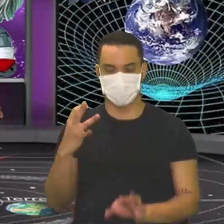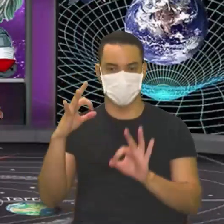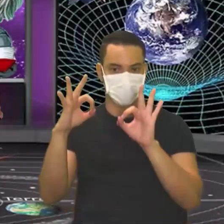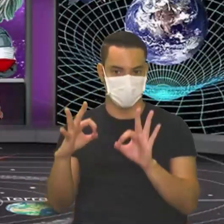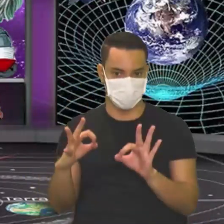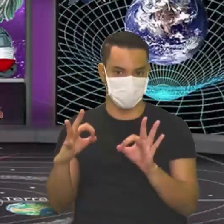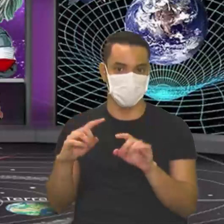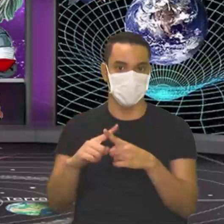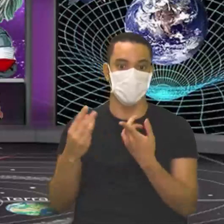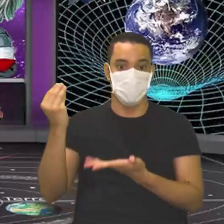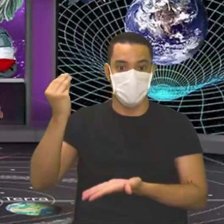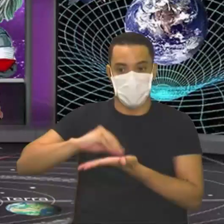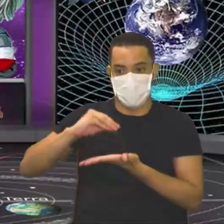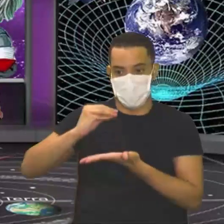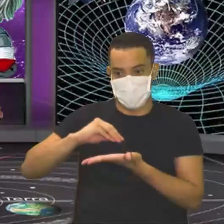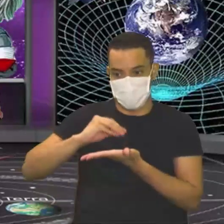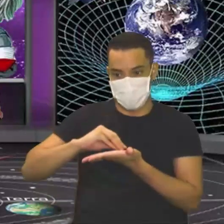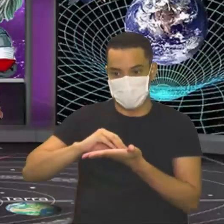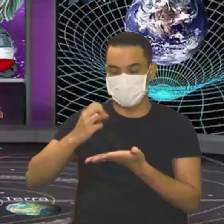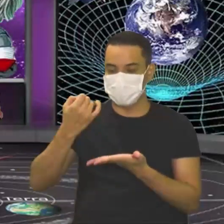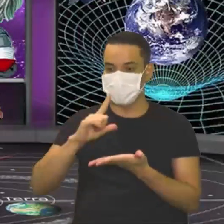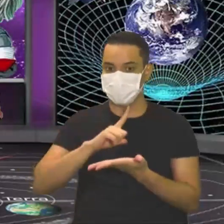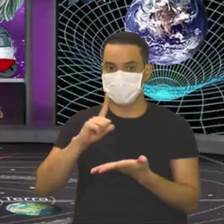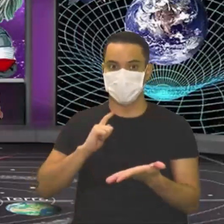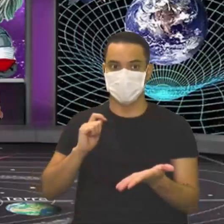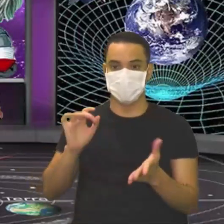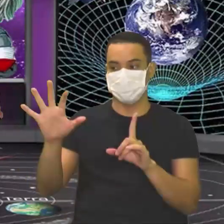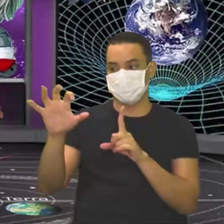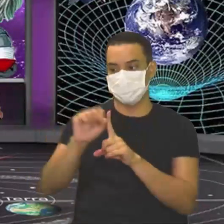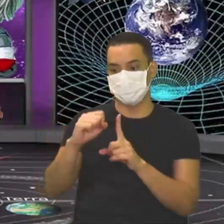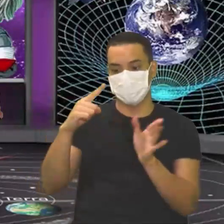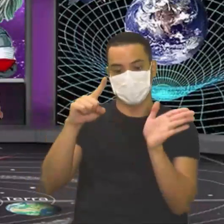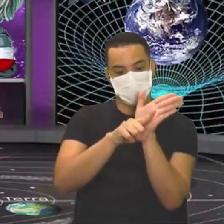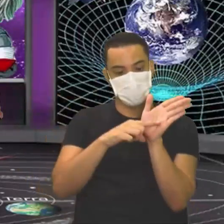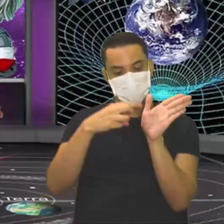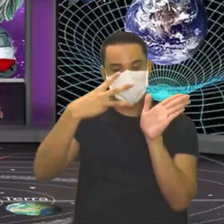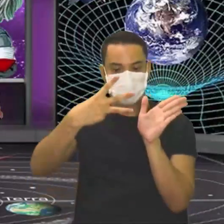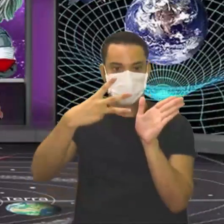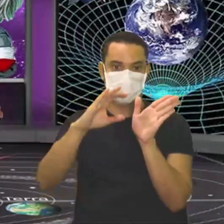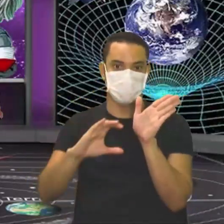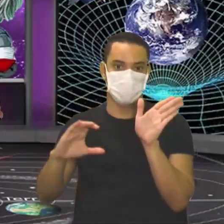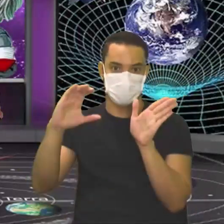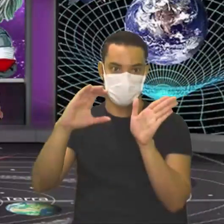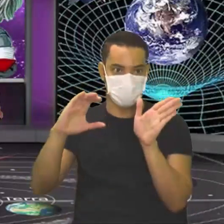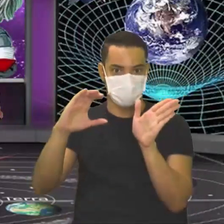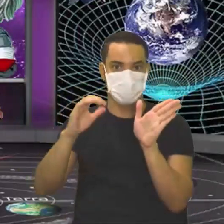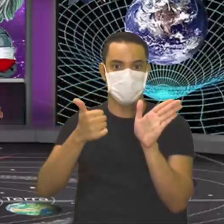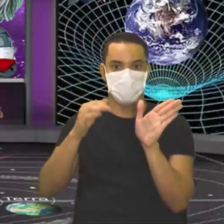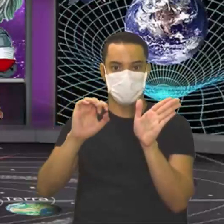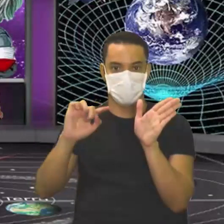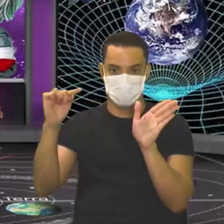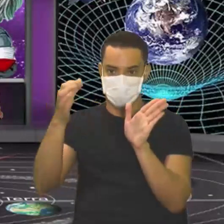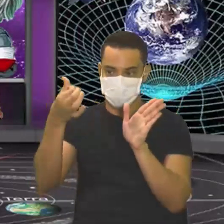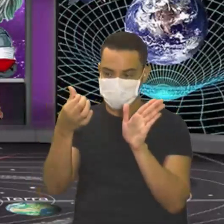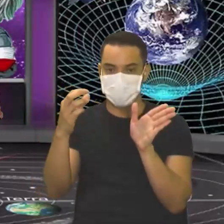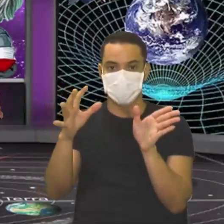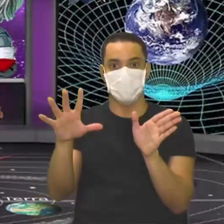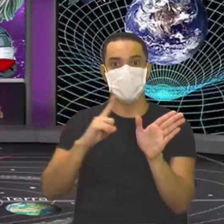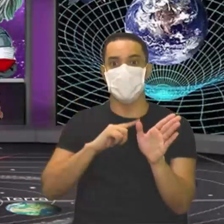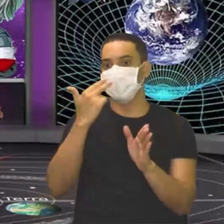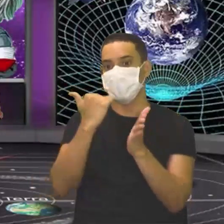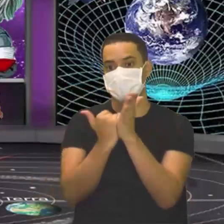elétrons em falta, tá bom? Se eu tivesse adquirido menos 3 microcoulomb, eu estaria com excesso